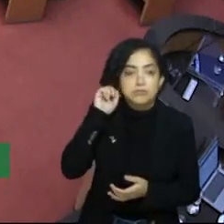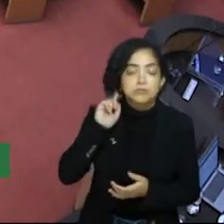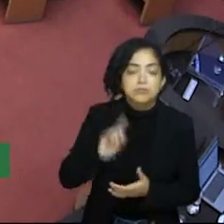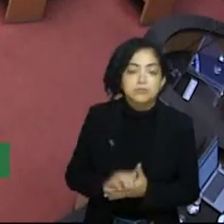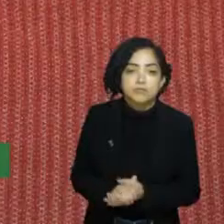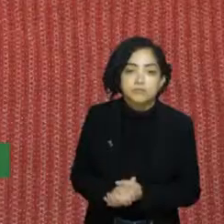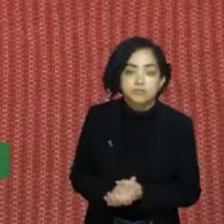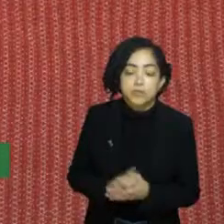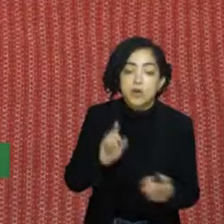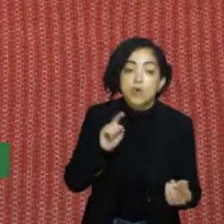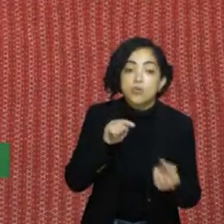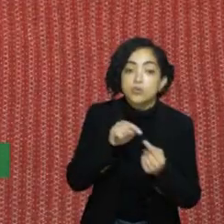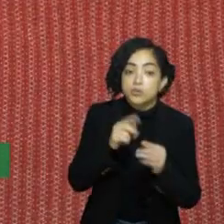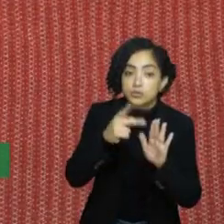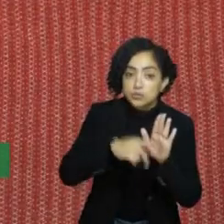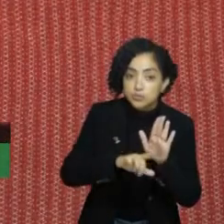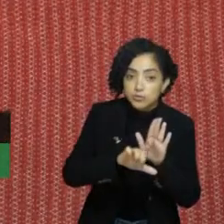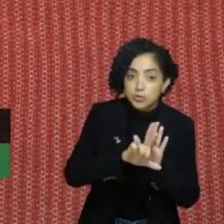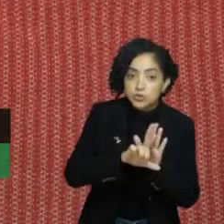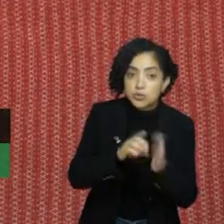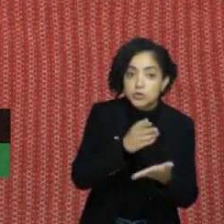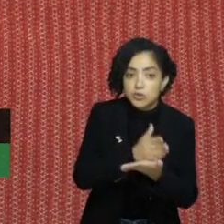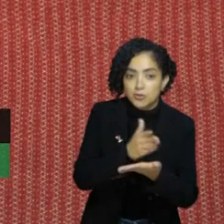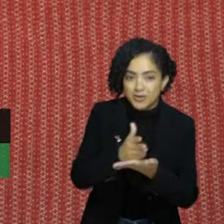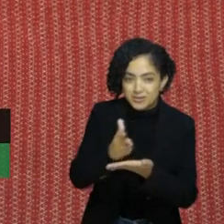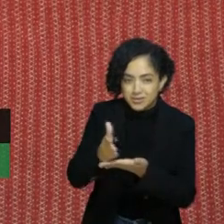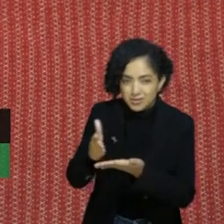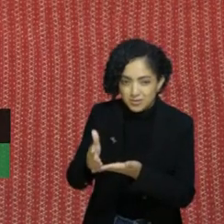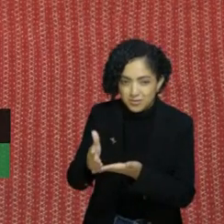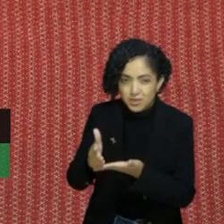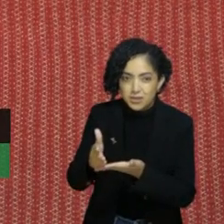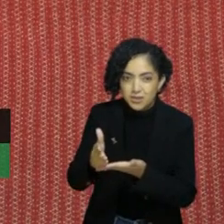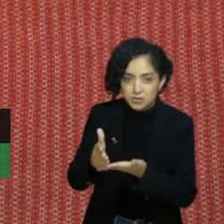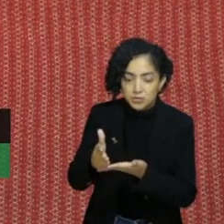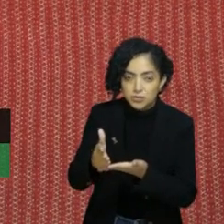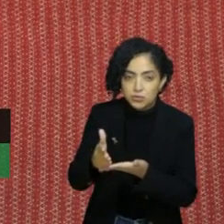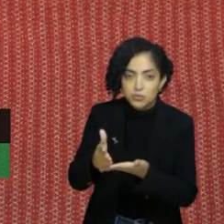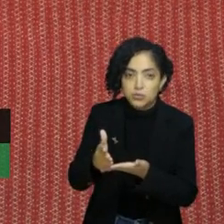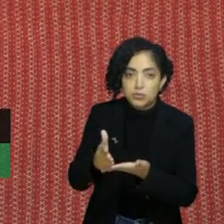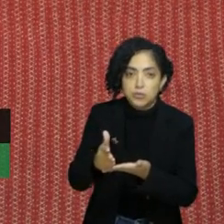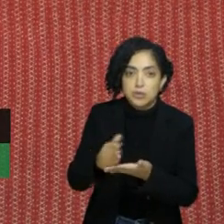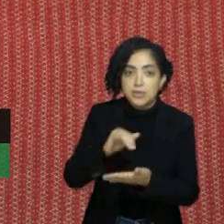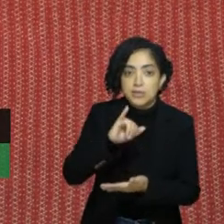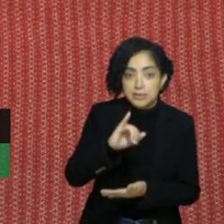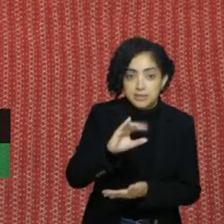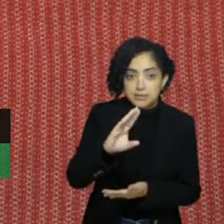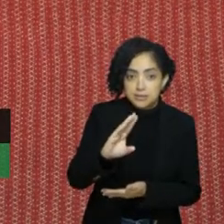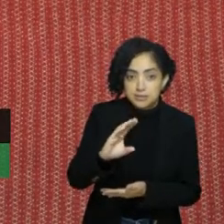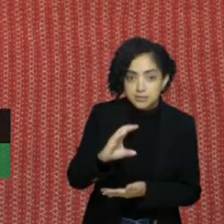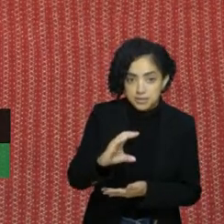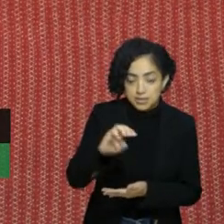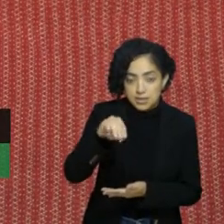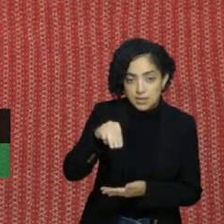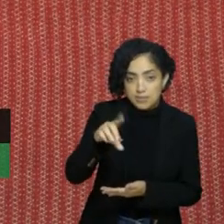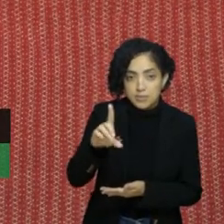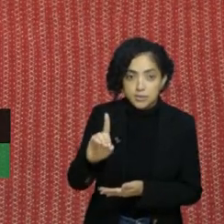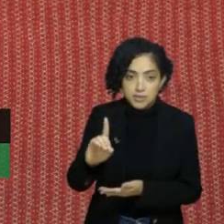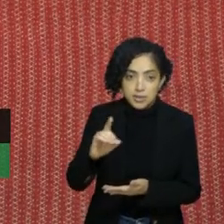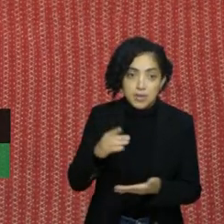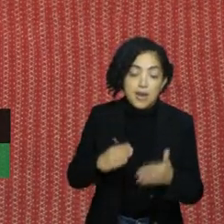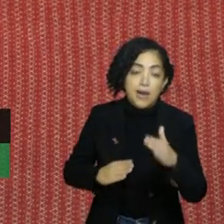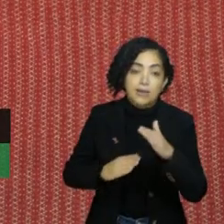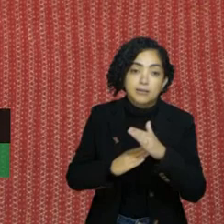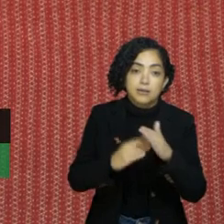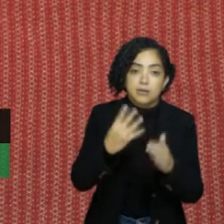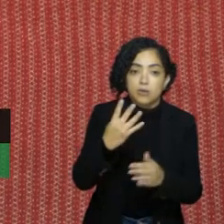grande objetivo do projeto era o parcelamento do ITCMD no estado de Santa Catarina em até 48